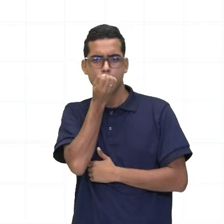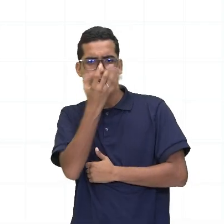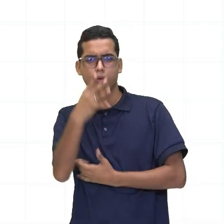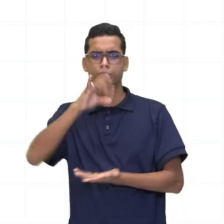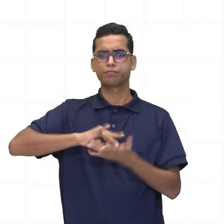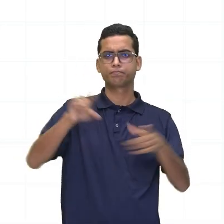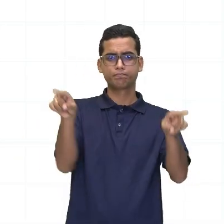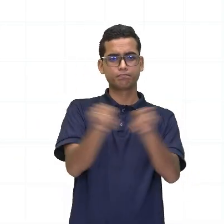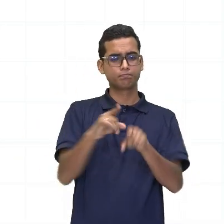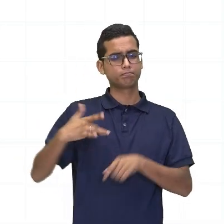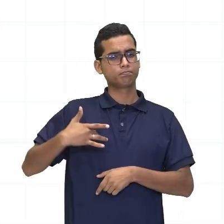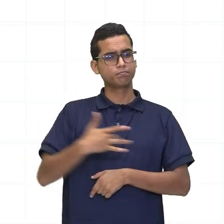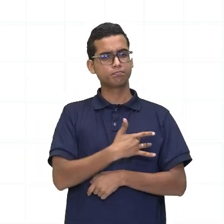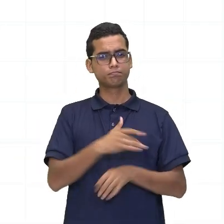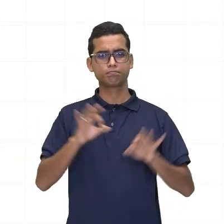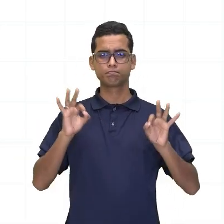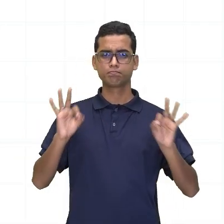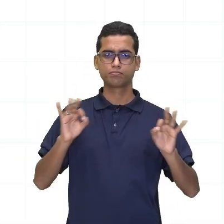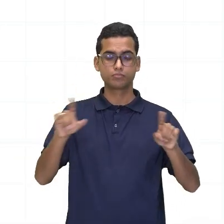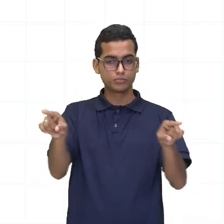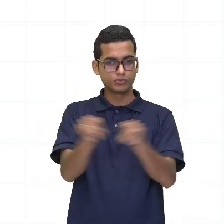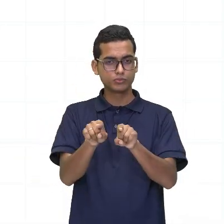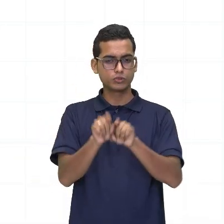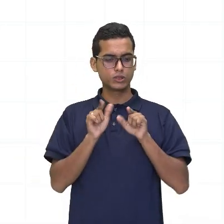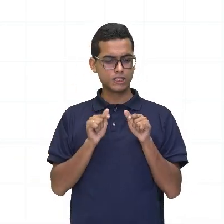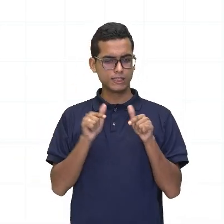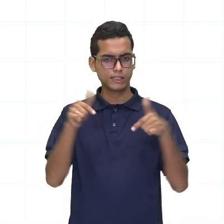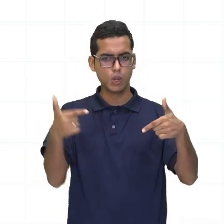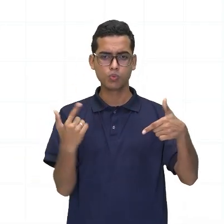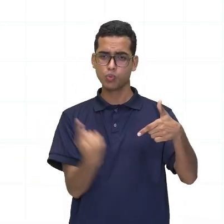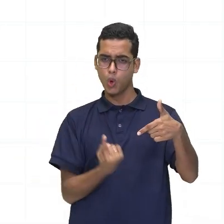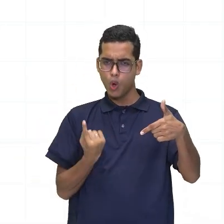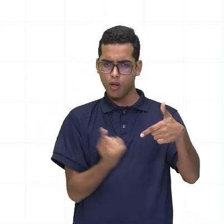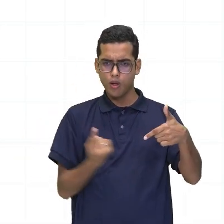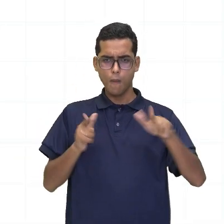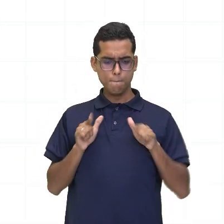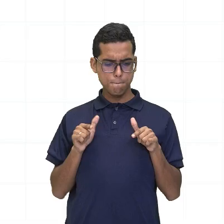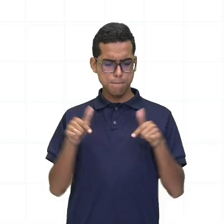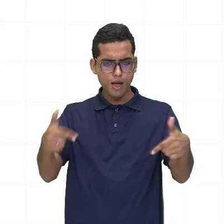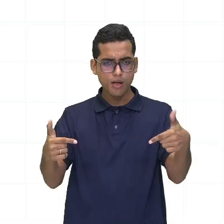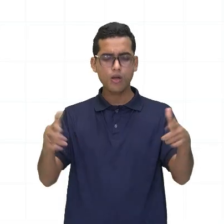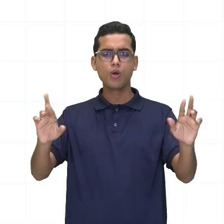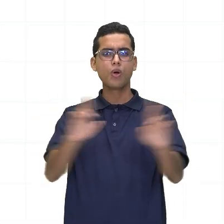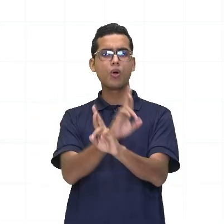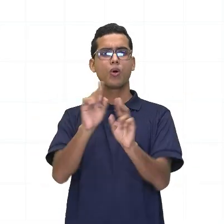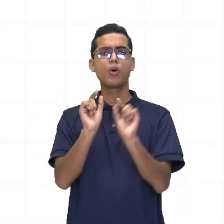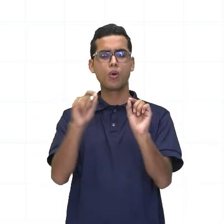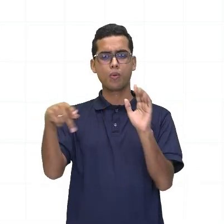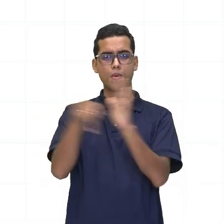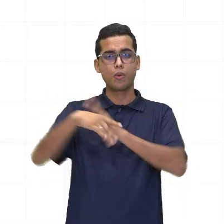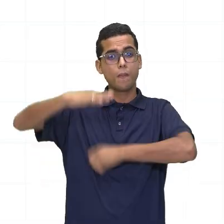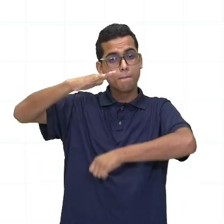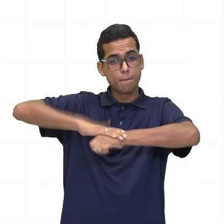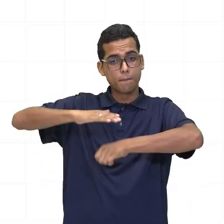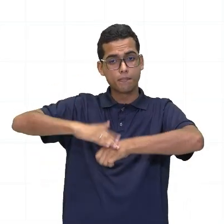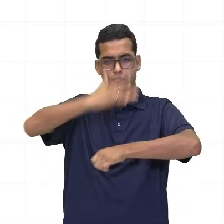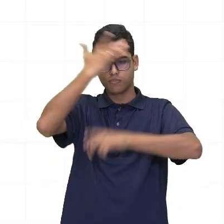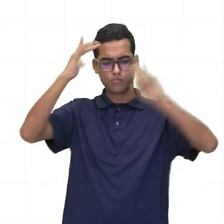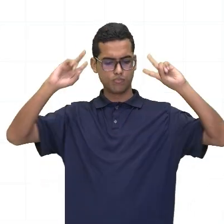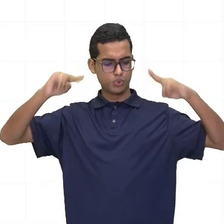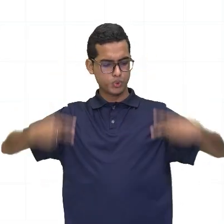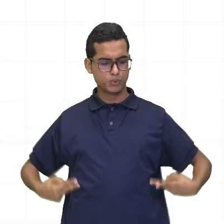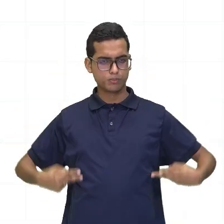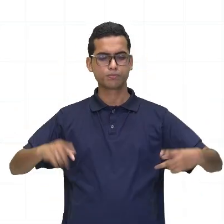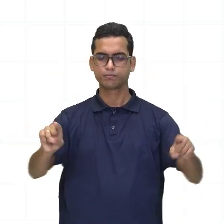essas ações que são individuais, né, elas vão estar ligadas ali, relacionadas apenas ao próprio indivíduo, tá?